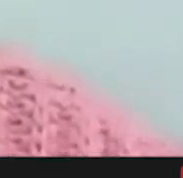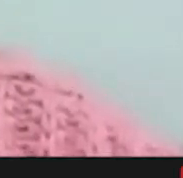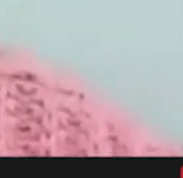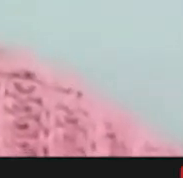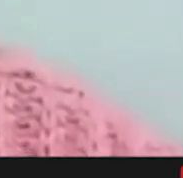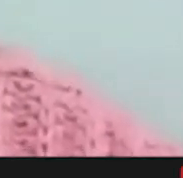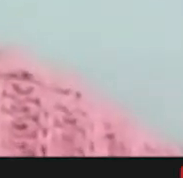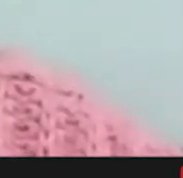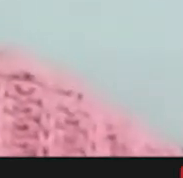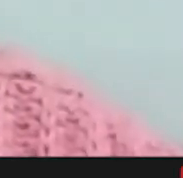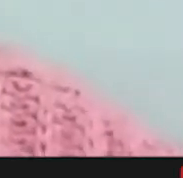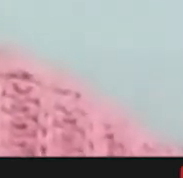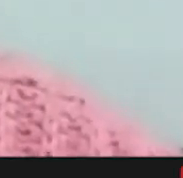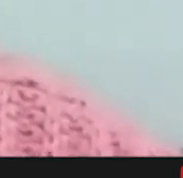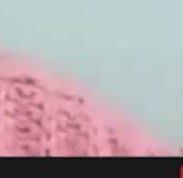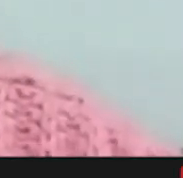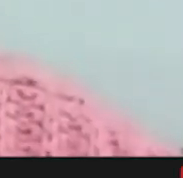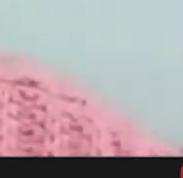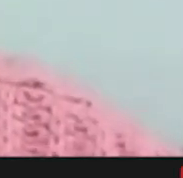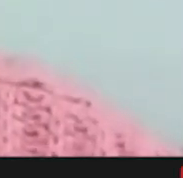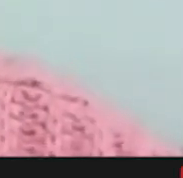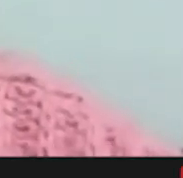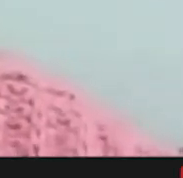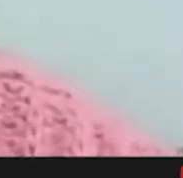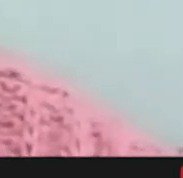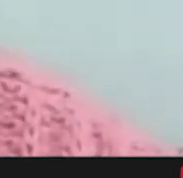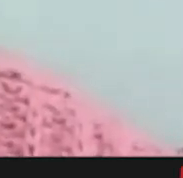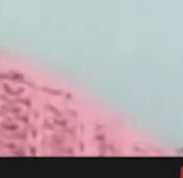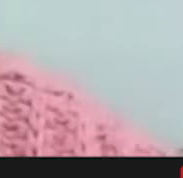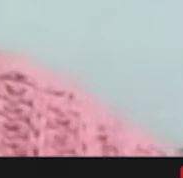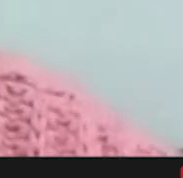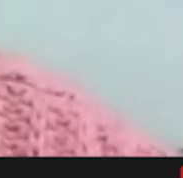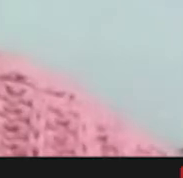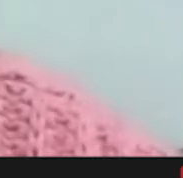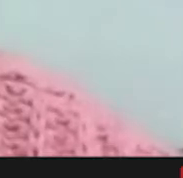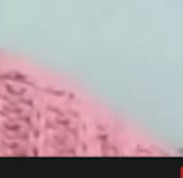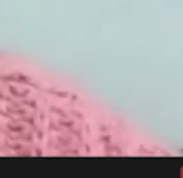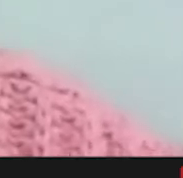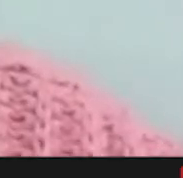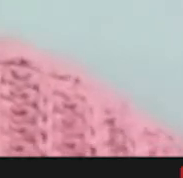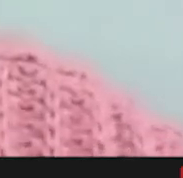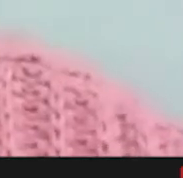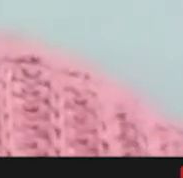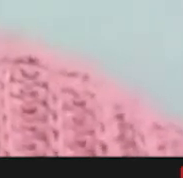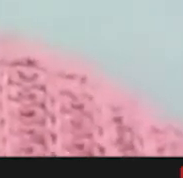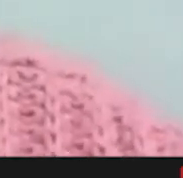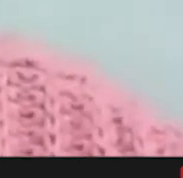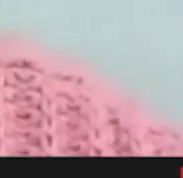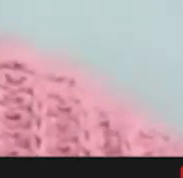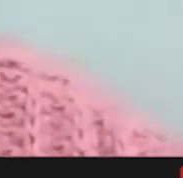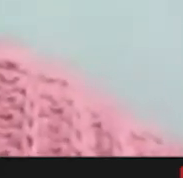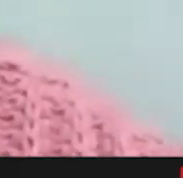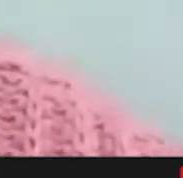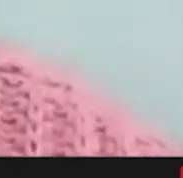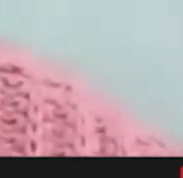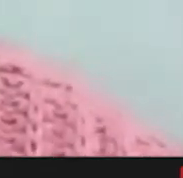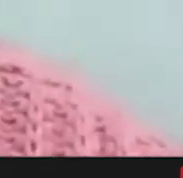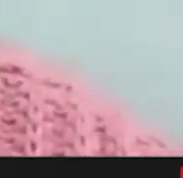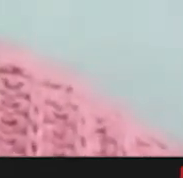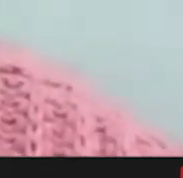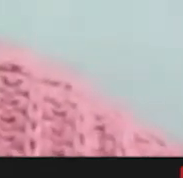caráter público, né, não só da HC, como da Unicamp como um todo, né, dos seus servidores